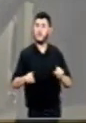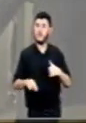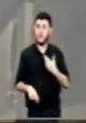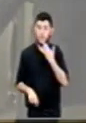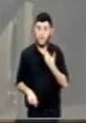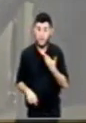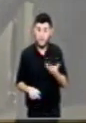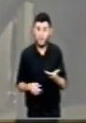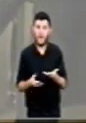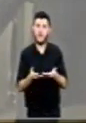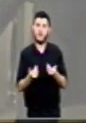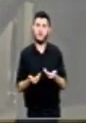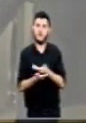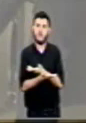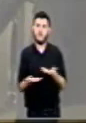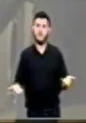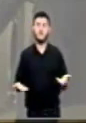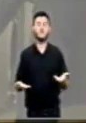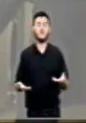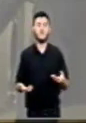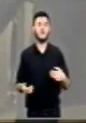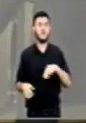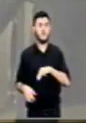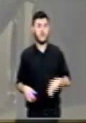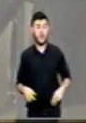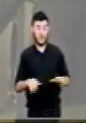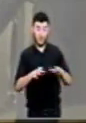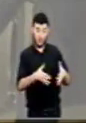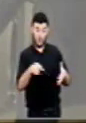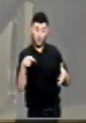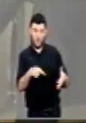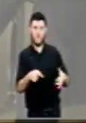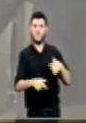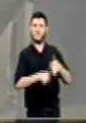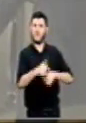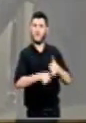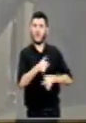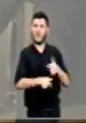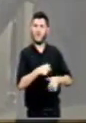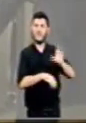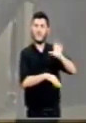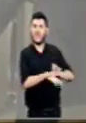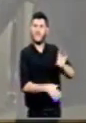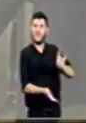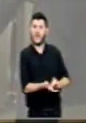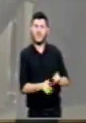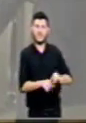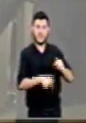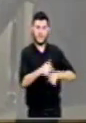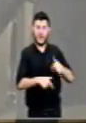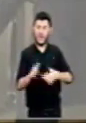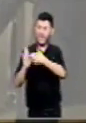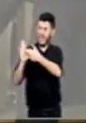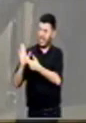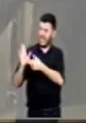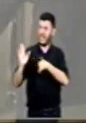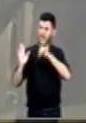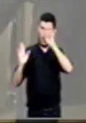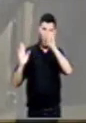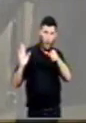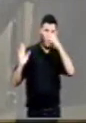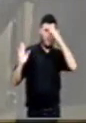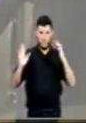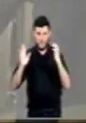Excelências. Tratam-se de cidadãos comuns, trabalhadores, que apenas cumpriram com seus deveres funcionais, seguindo ordens de seus